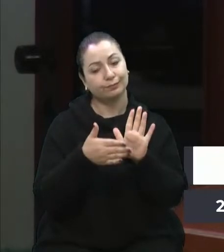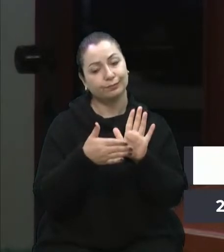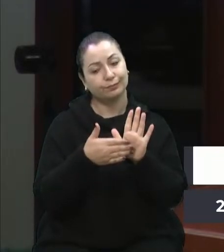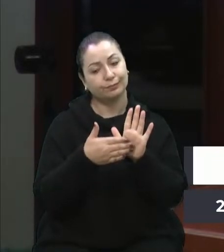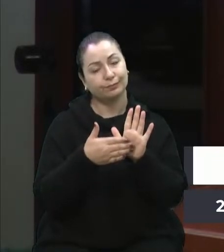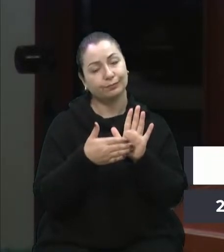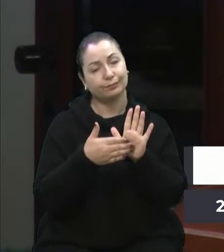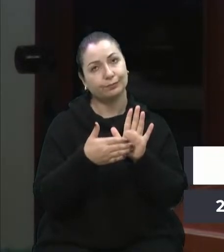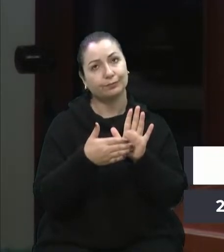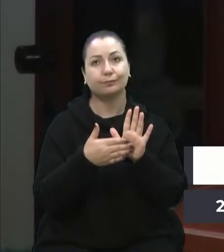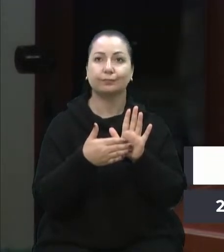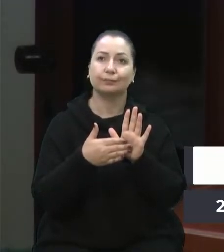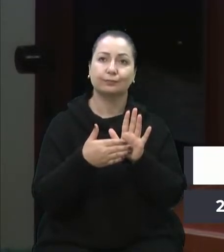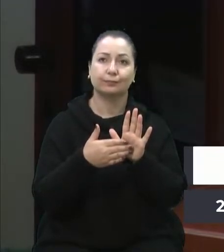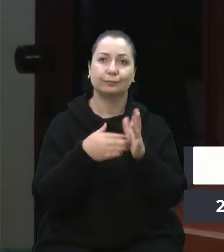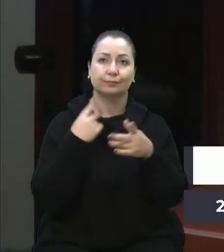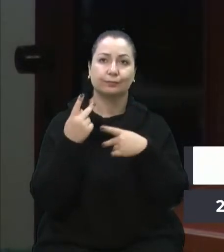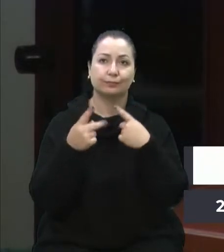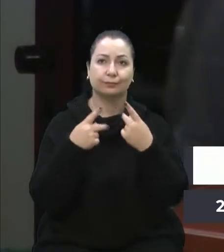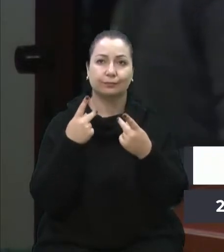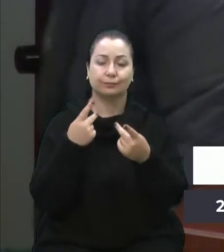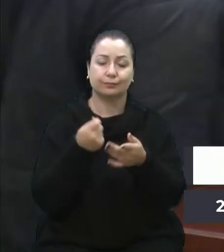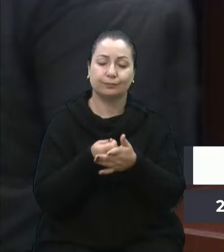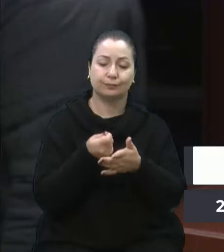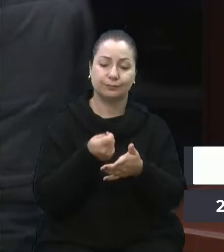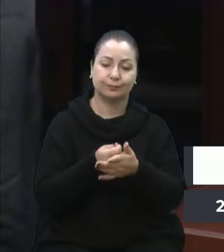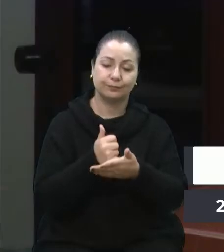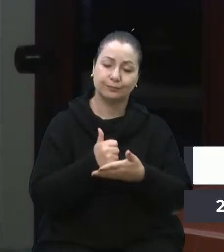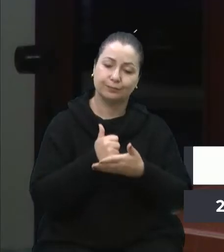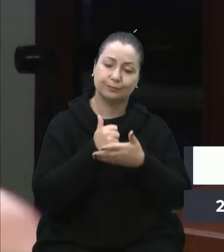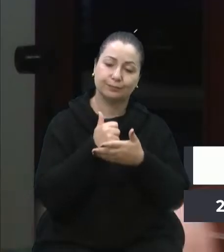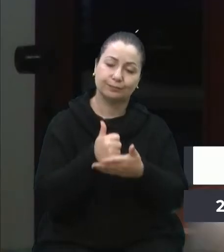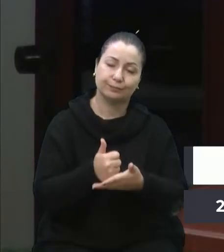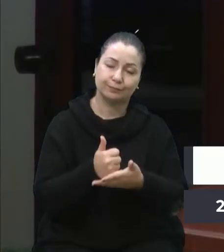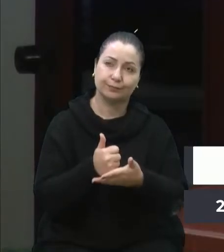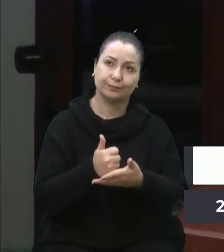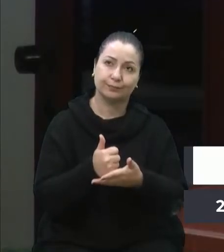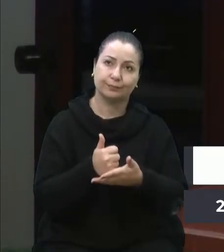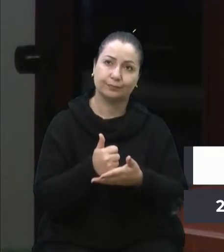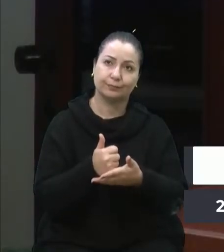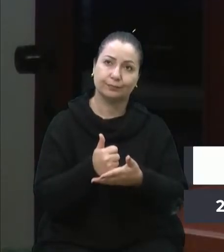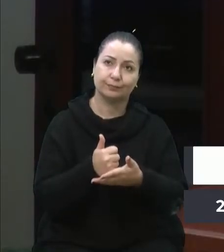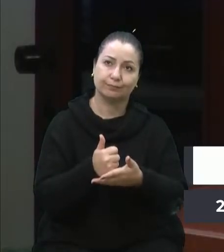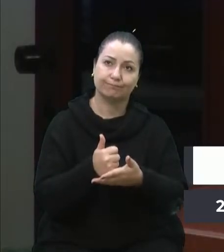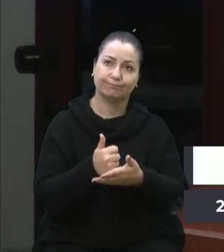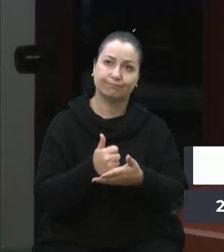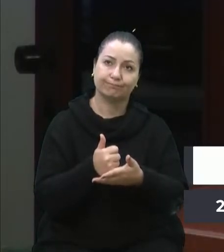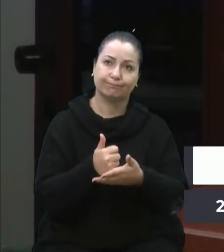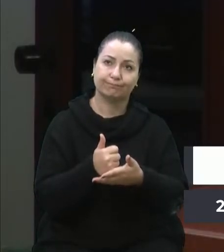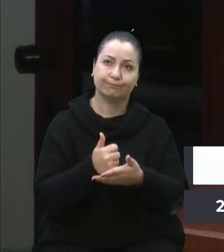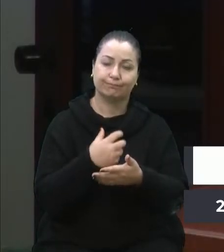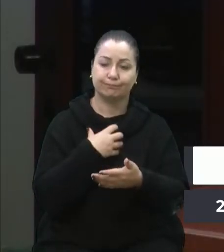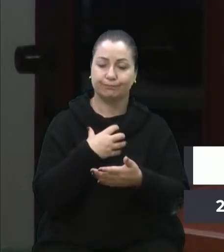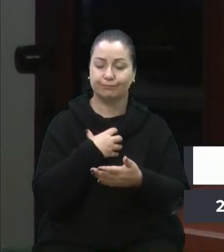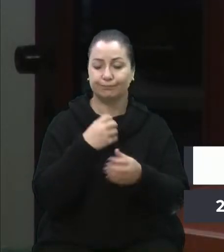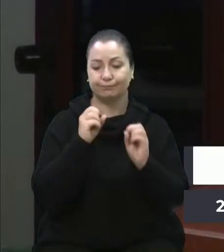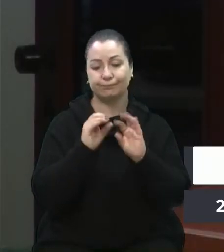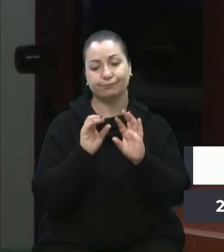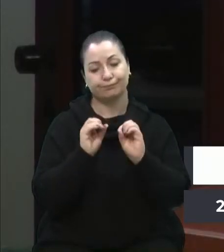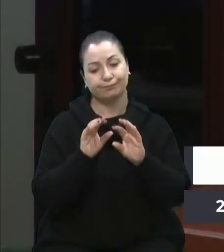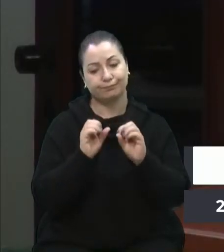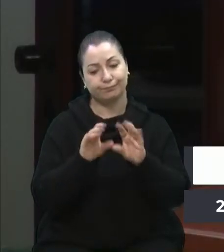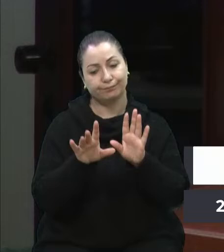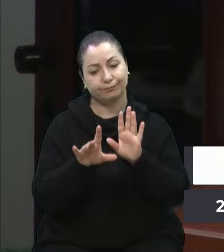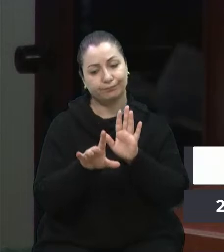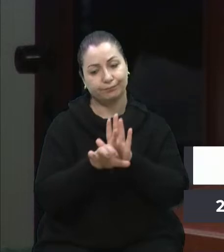regra, acende lobrigado amparo no Códice de Retivo. Na forma instrutória, o exame